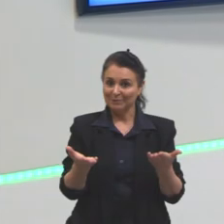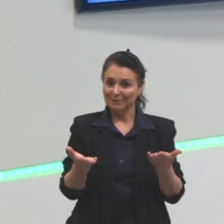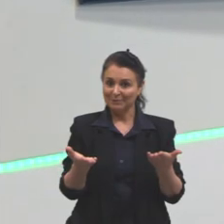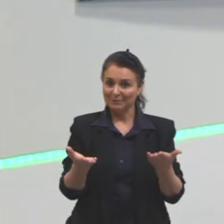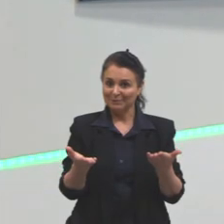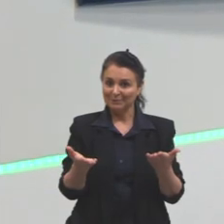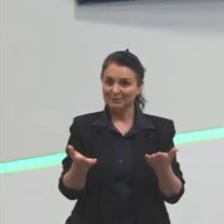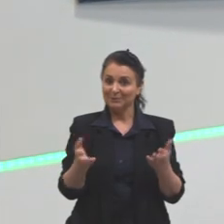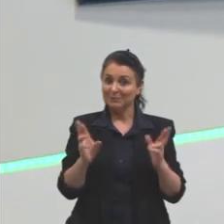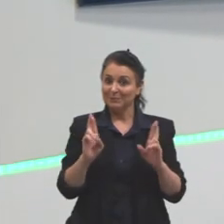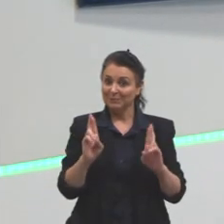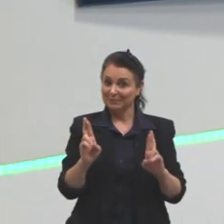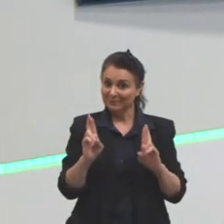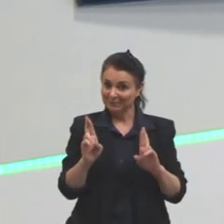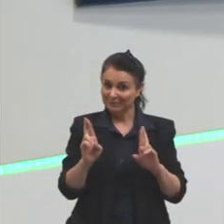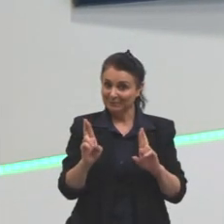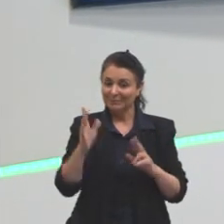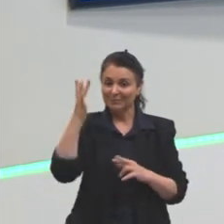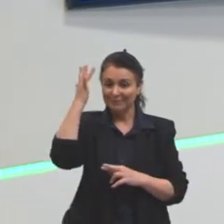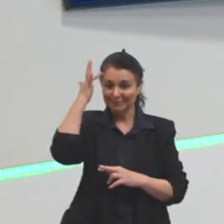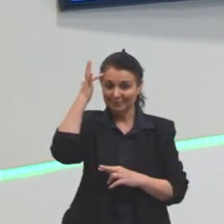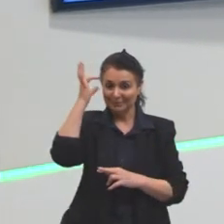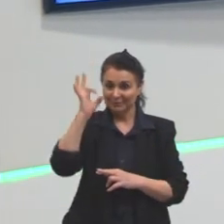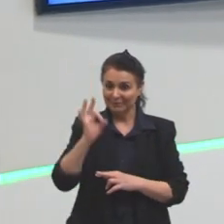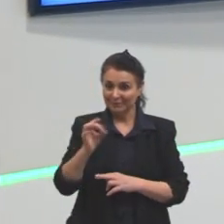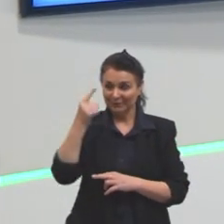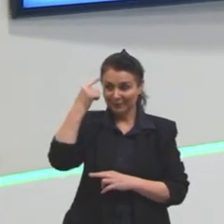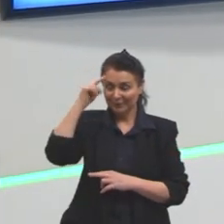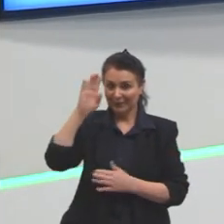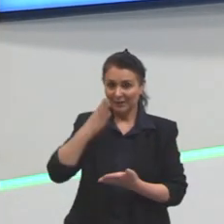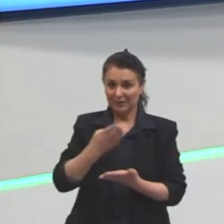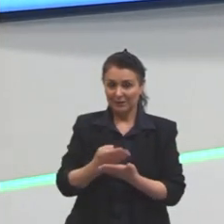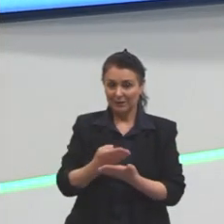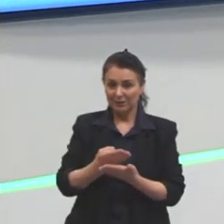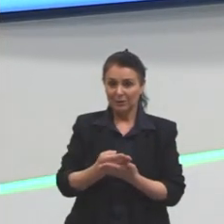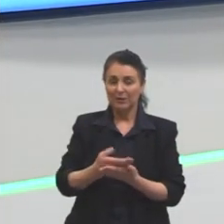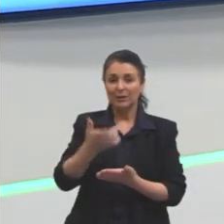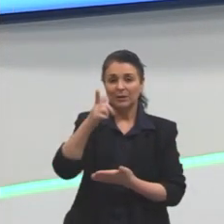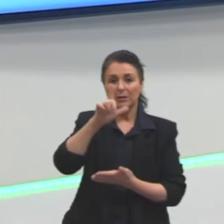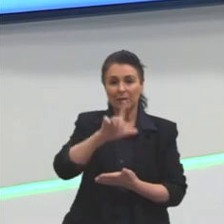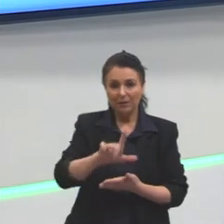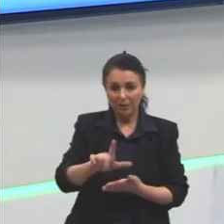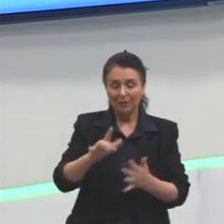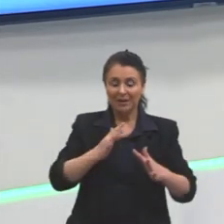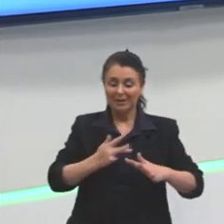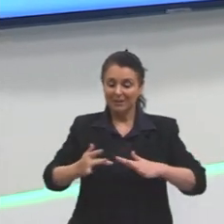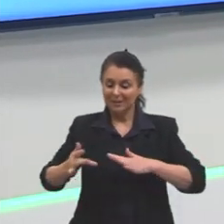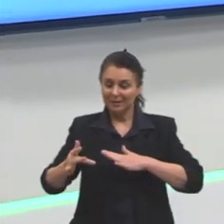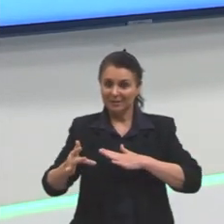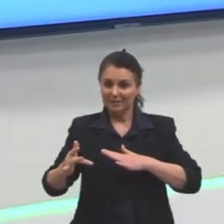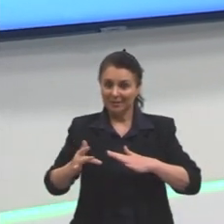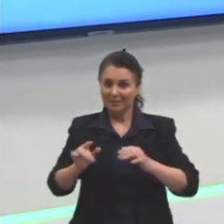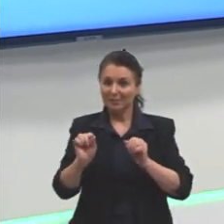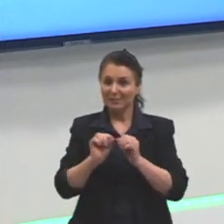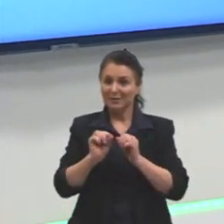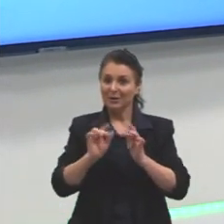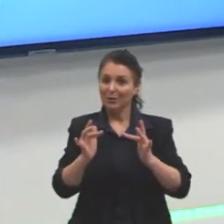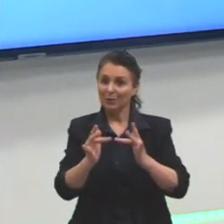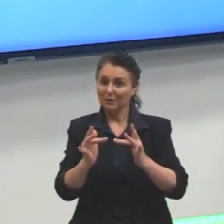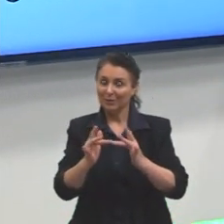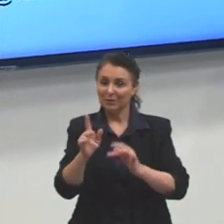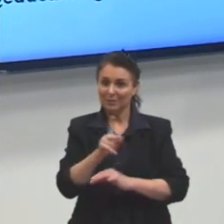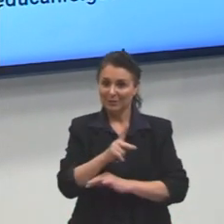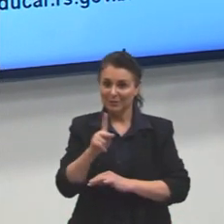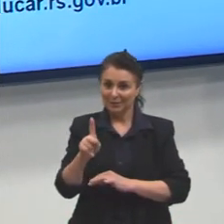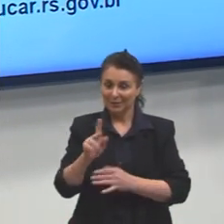hoje espero que vocês tenham compreendido a ideia da nossa sala e de novo tem as redes sociais se vocês quiserem entrar em